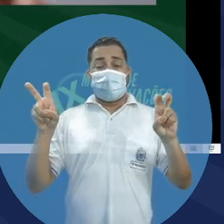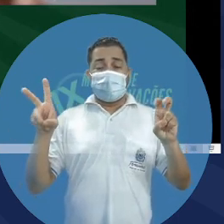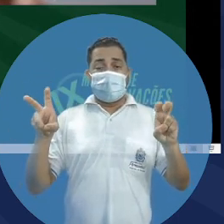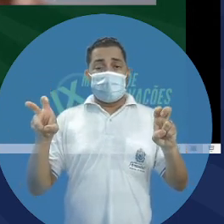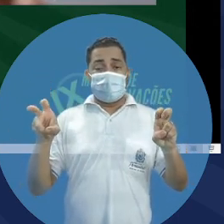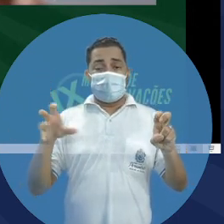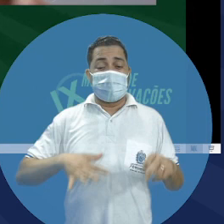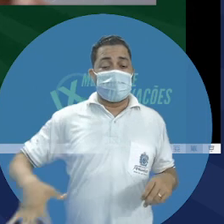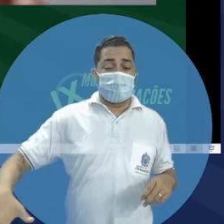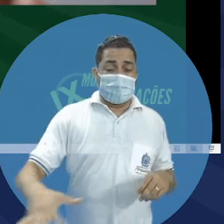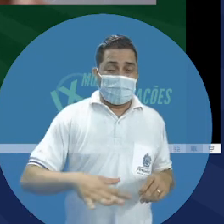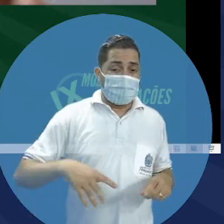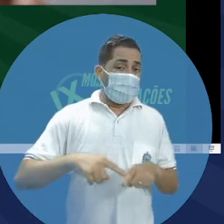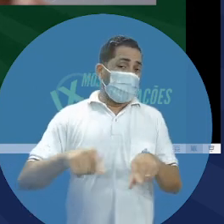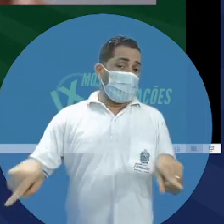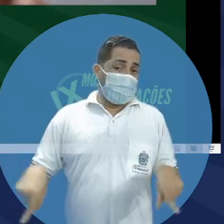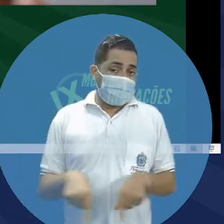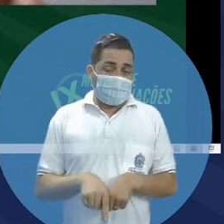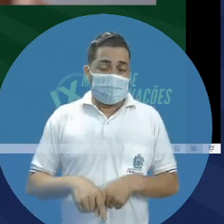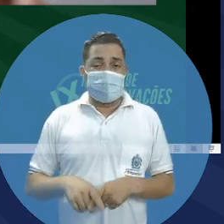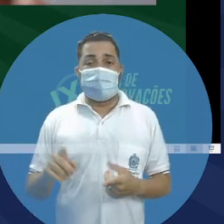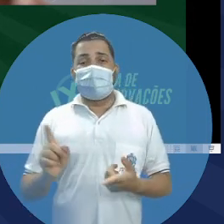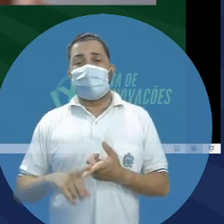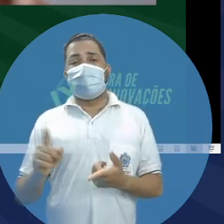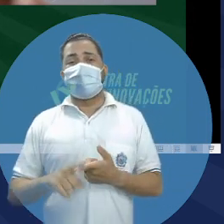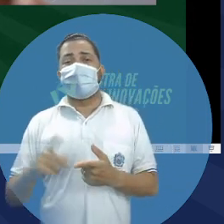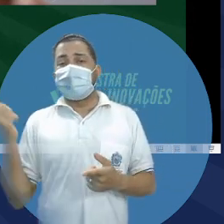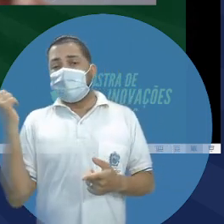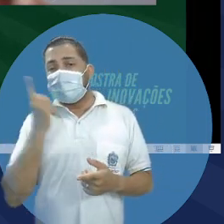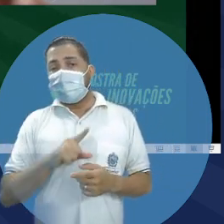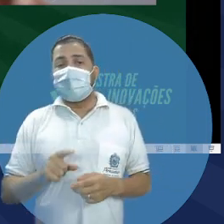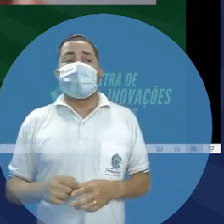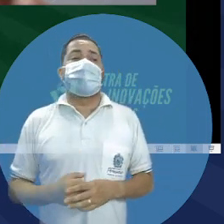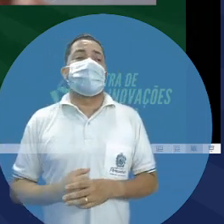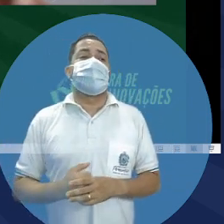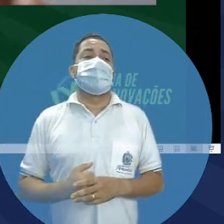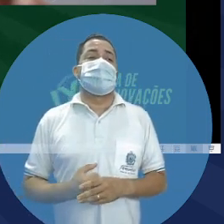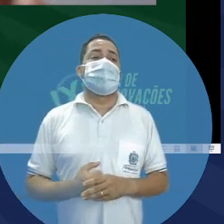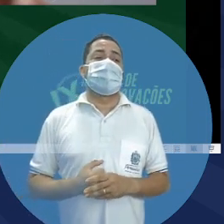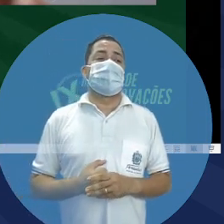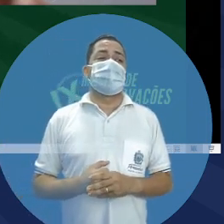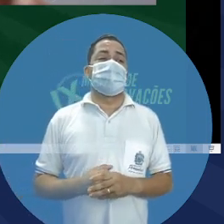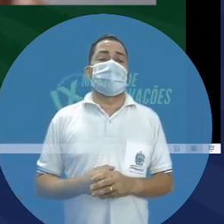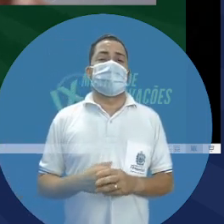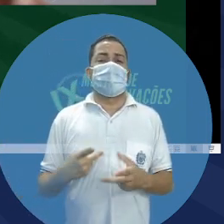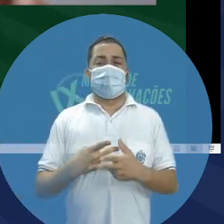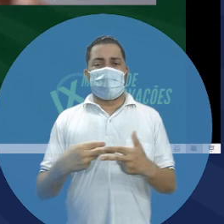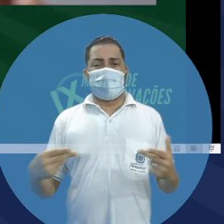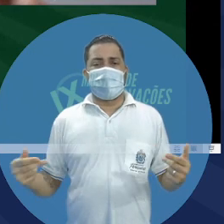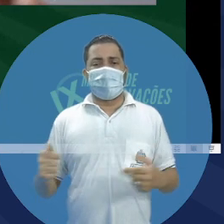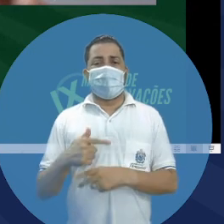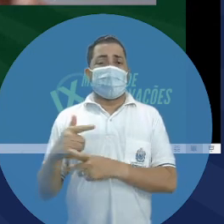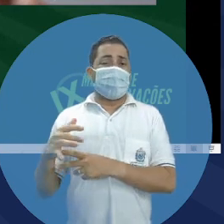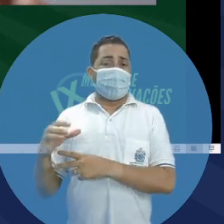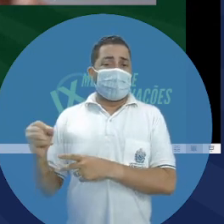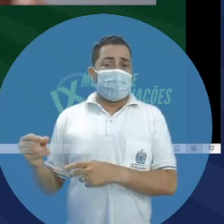de aula, estamos realizando muitas ações de